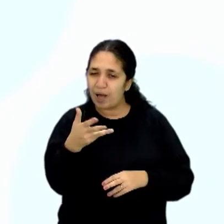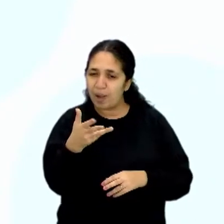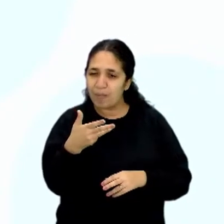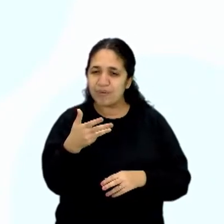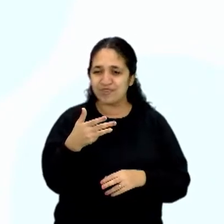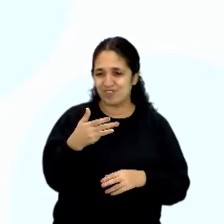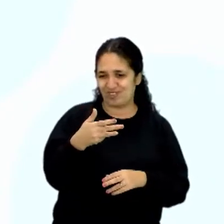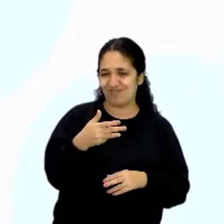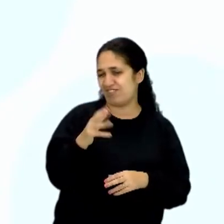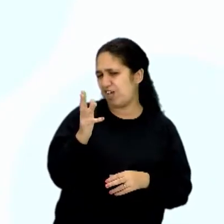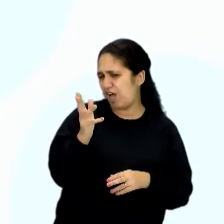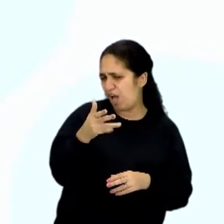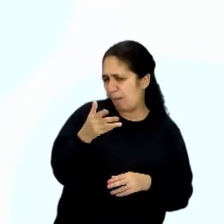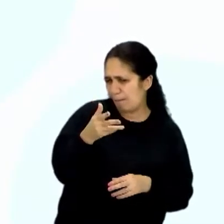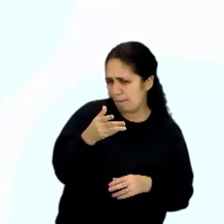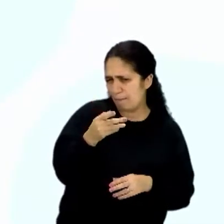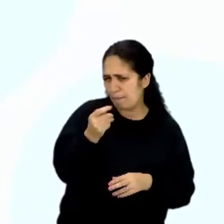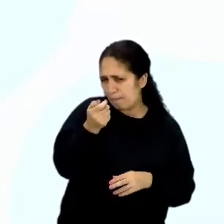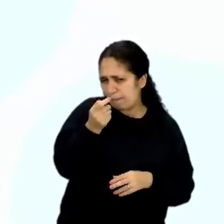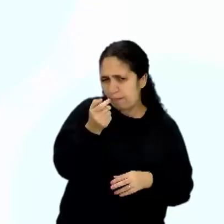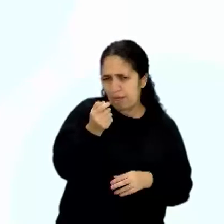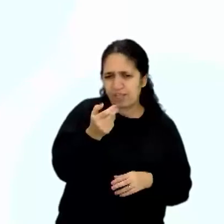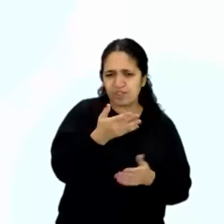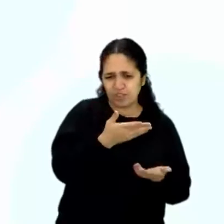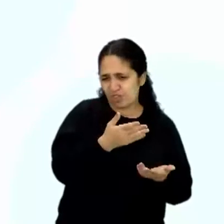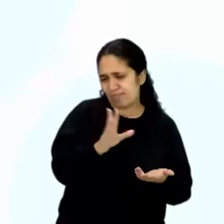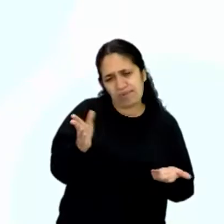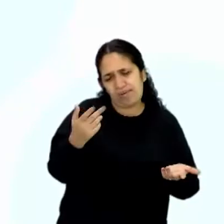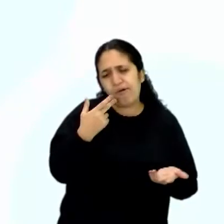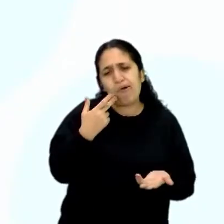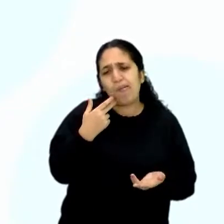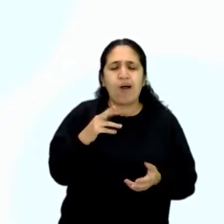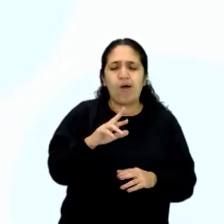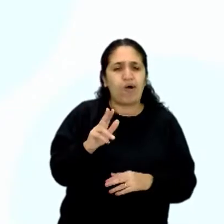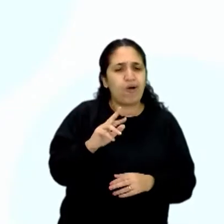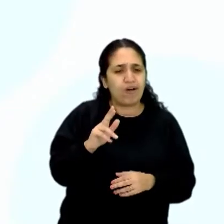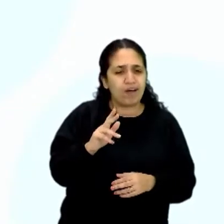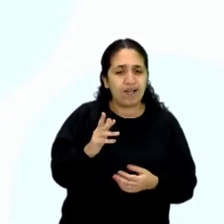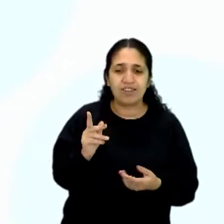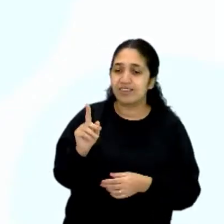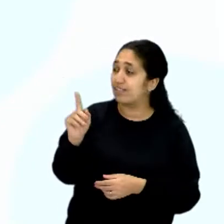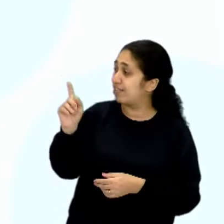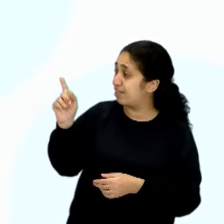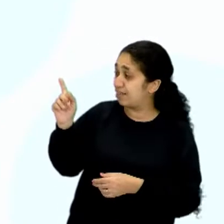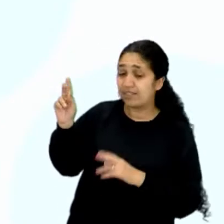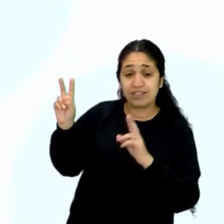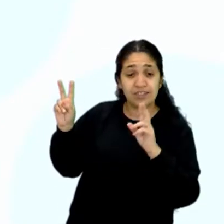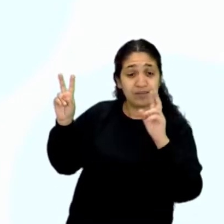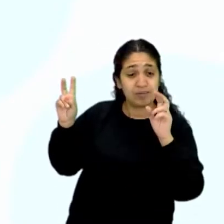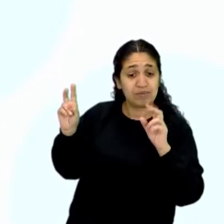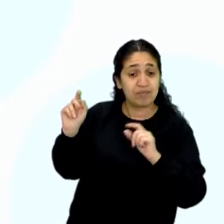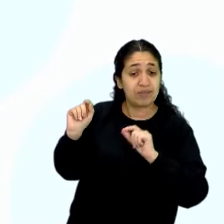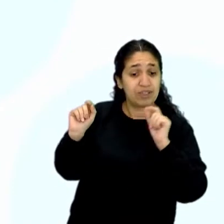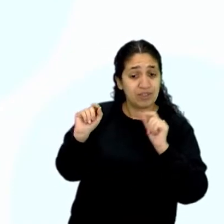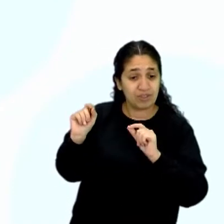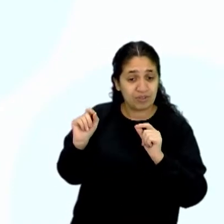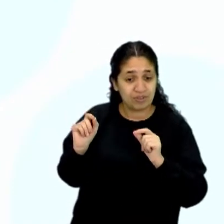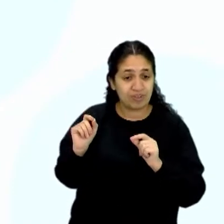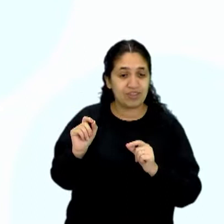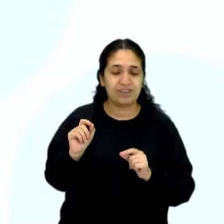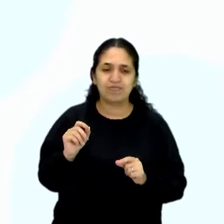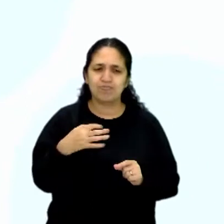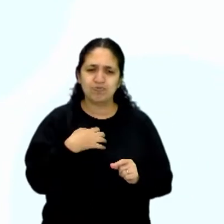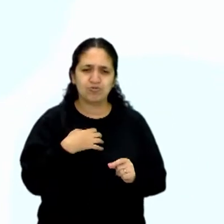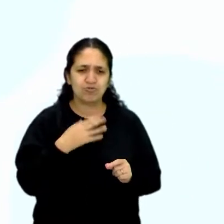essa expressão aí, por não ser comum no texto jornalístico. E aqui, para marcar, deixa eu colocar aqui de uma